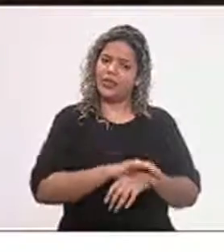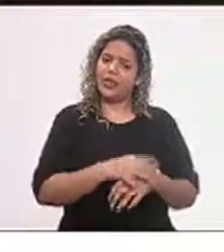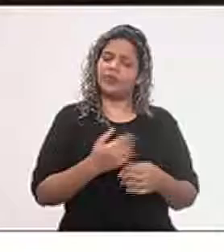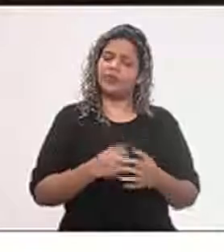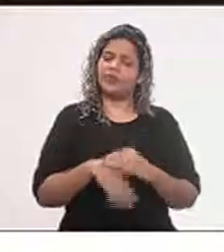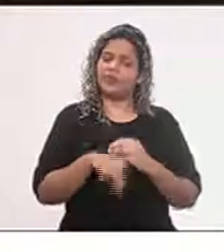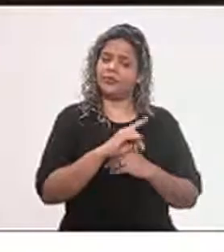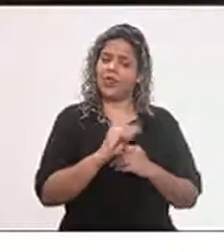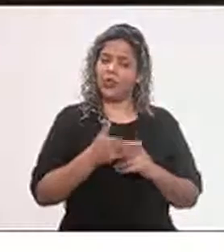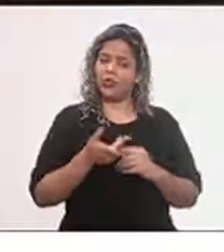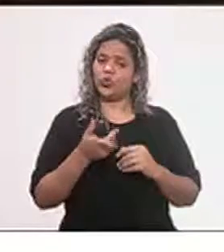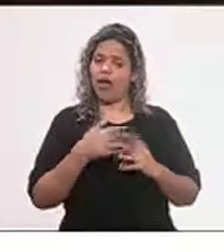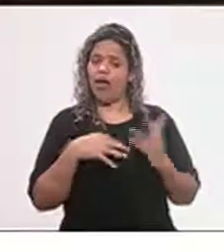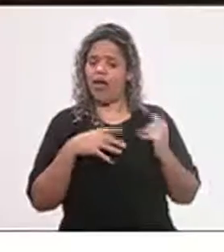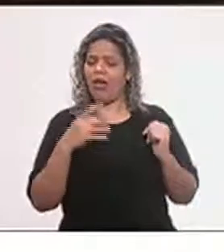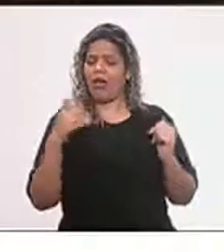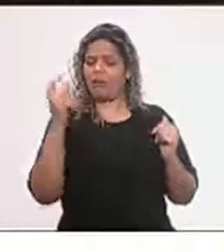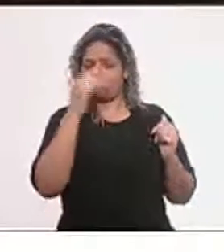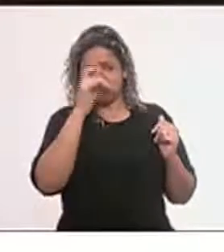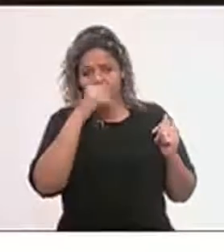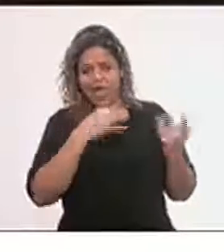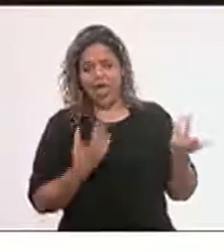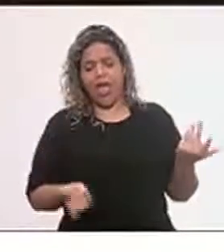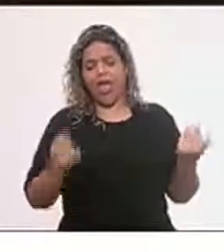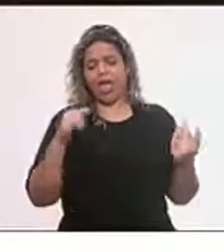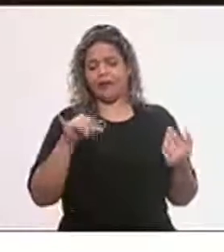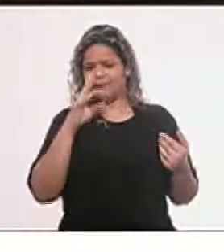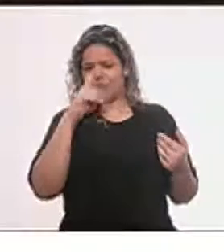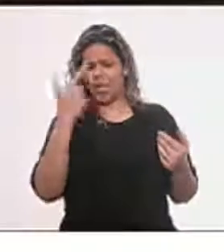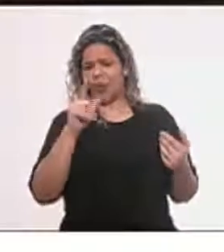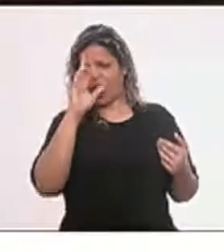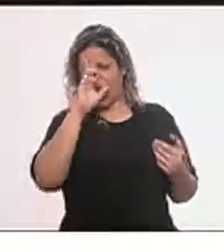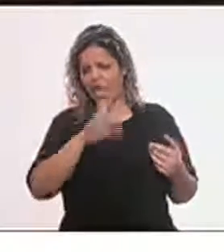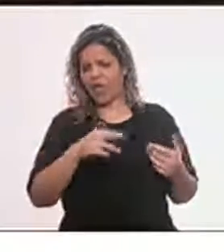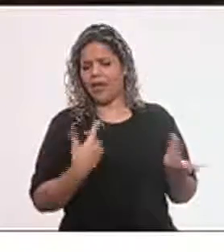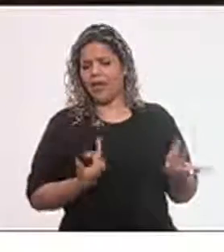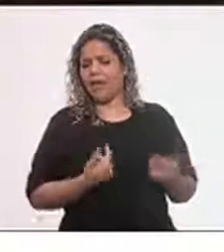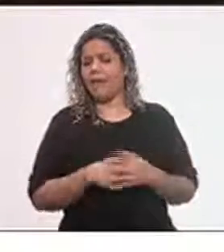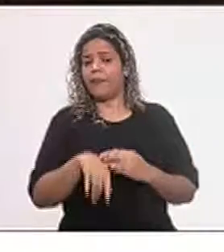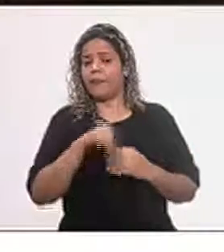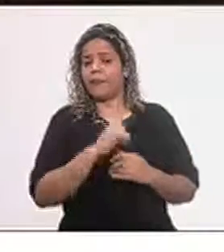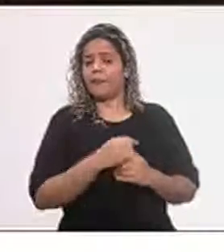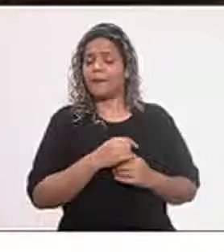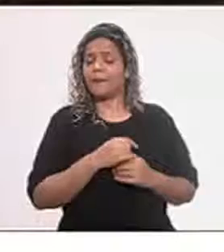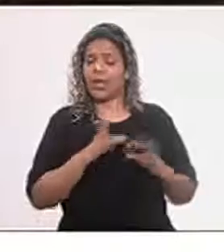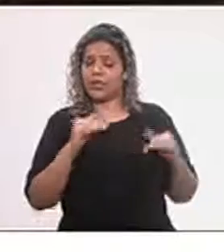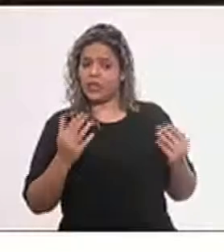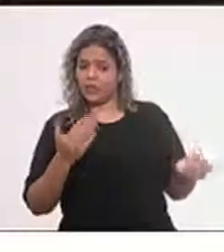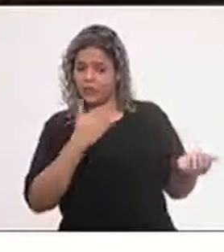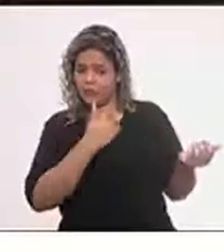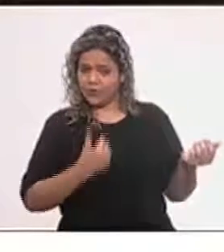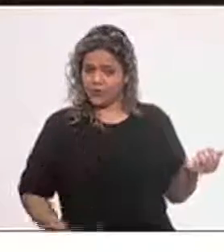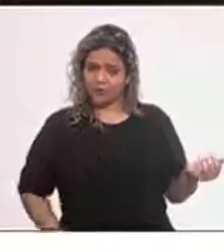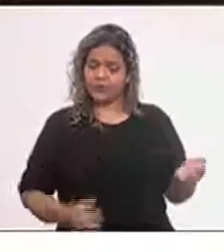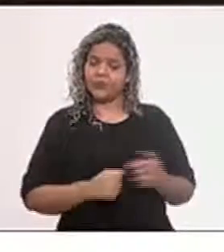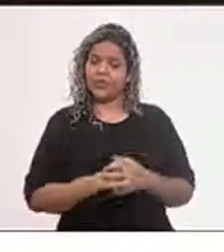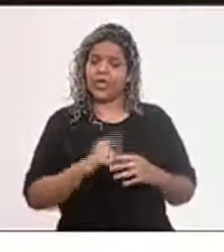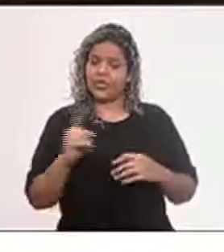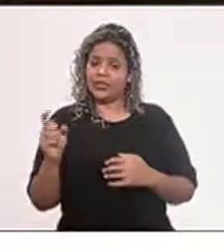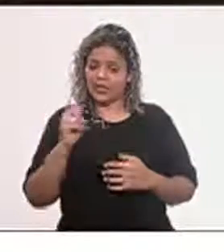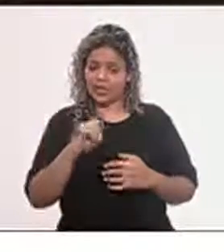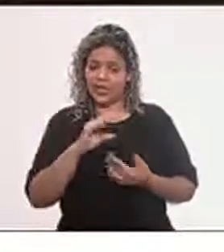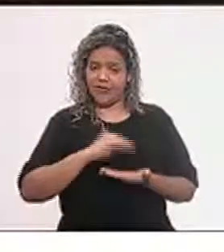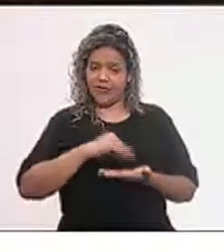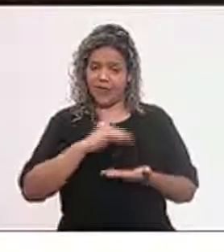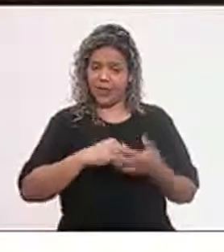pessoas. Isso é uma hipocrisia, uma irresponsabilidade. E aí, senhor presidente, na ausência